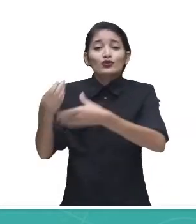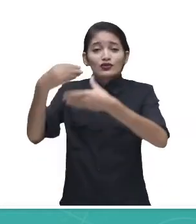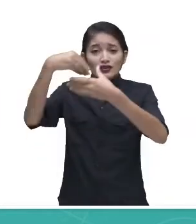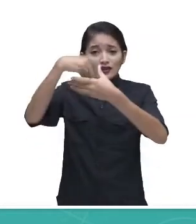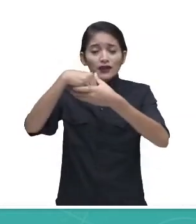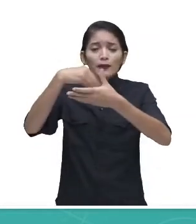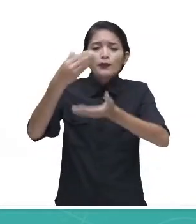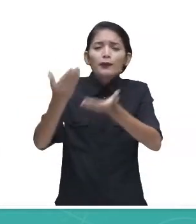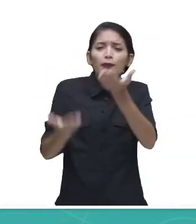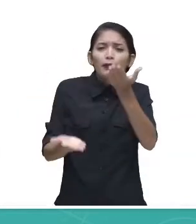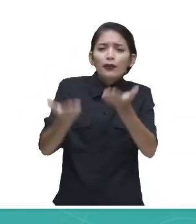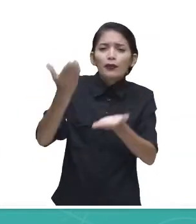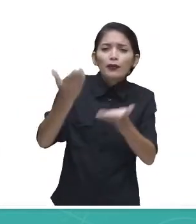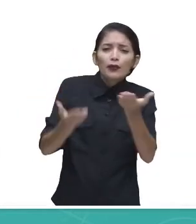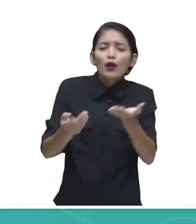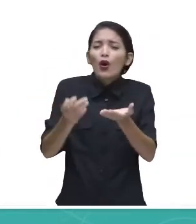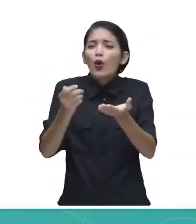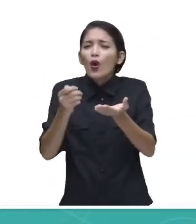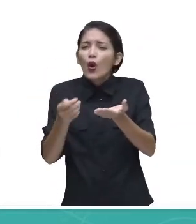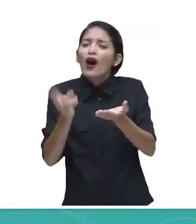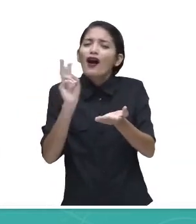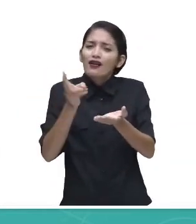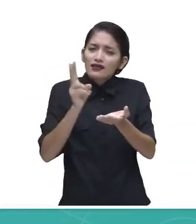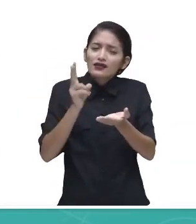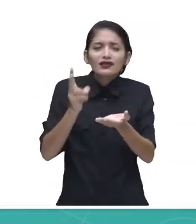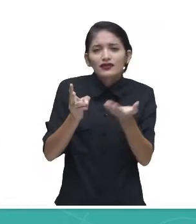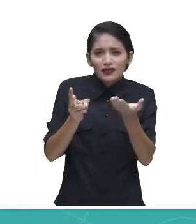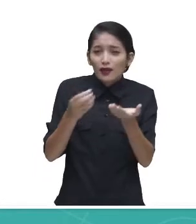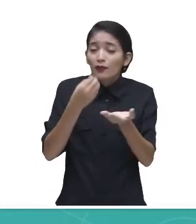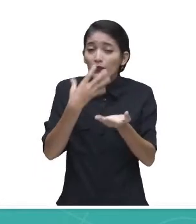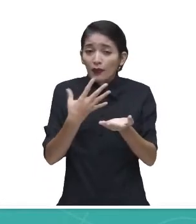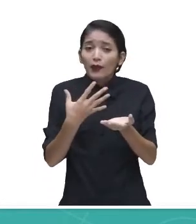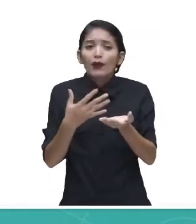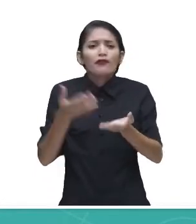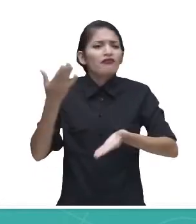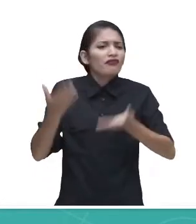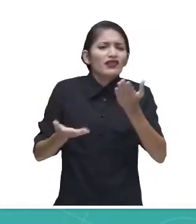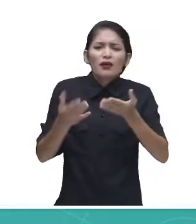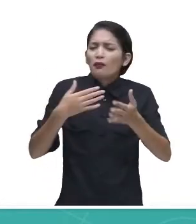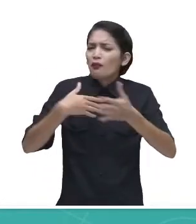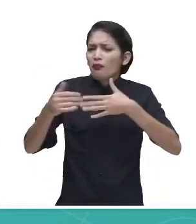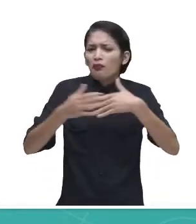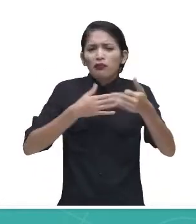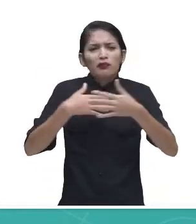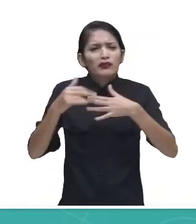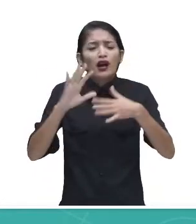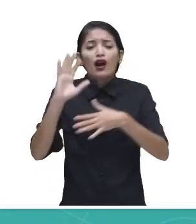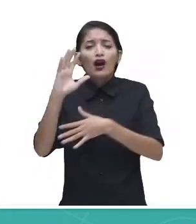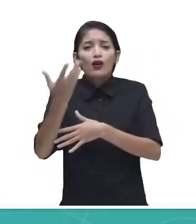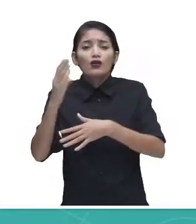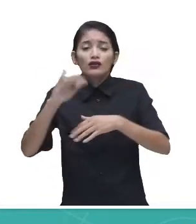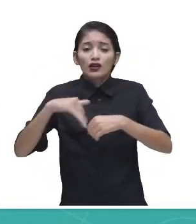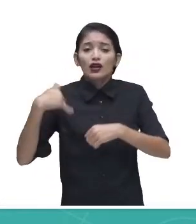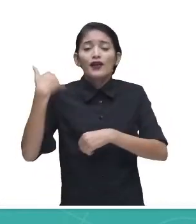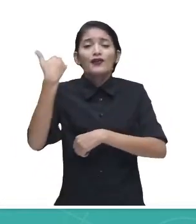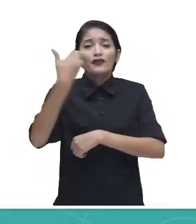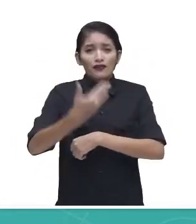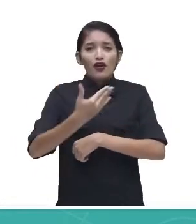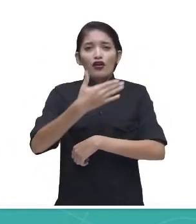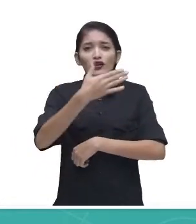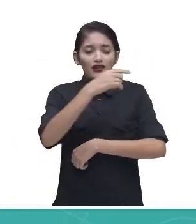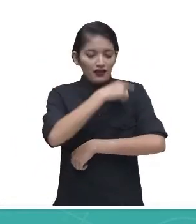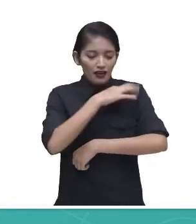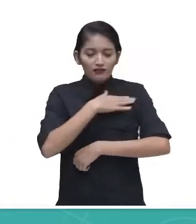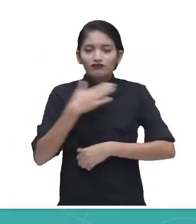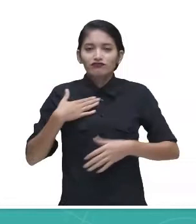em equilíbrio quase constante, independentemente das alterações que ocorram no ambiente